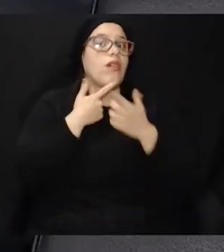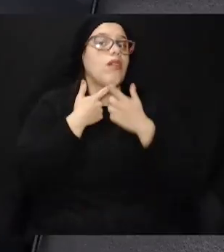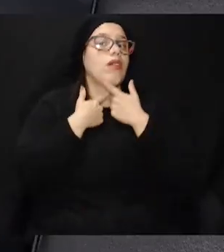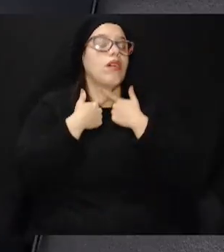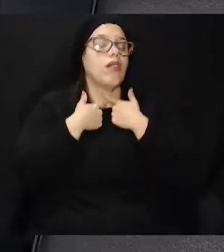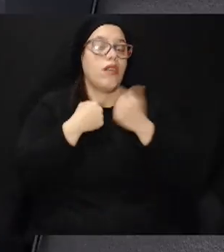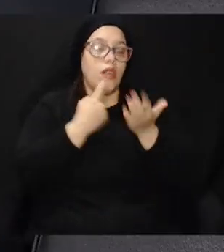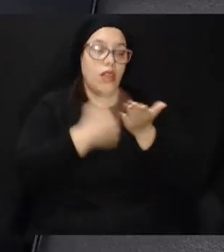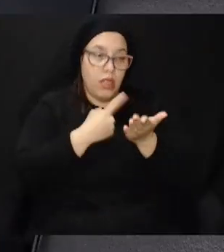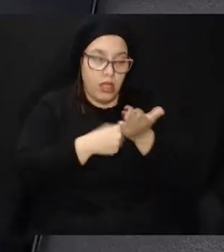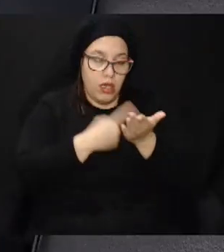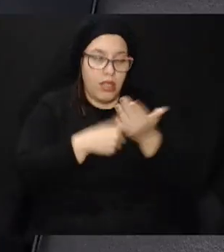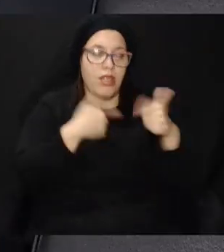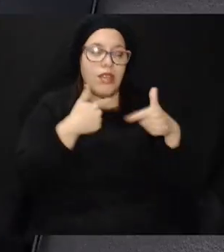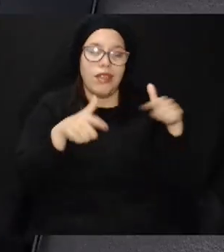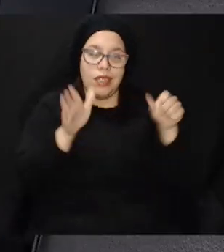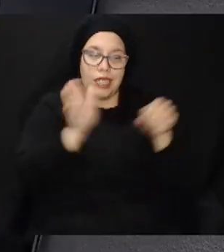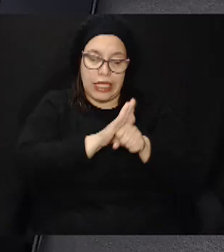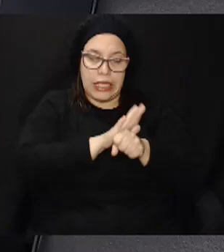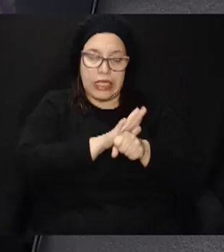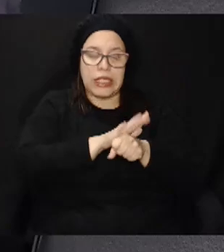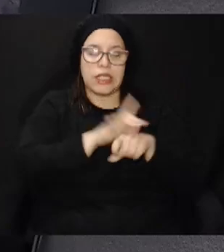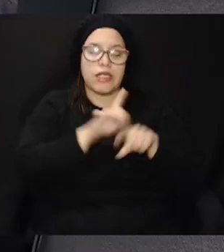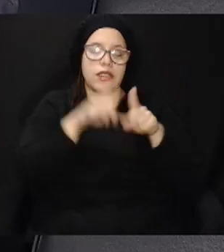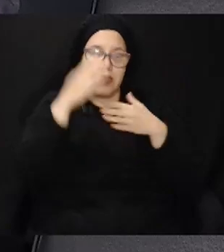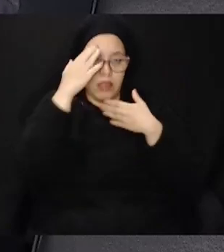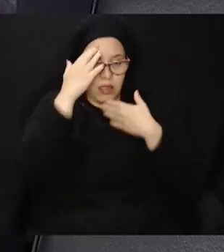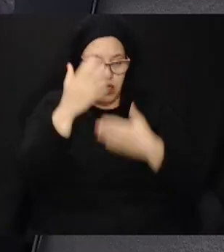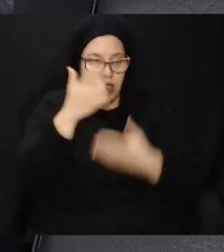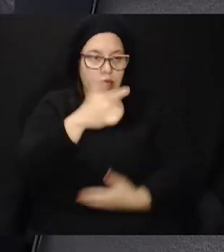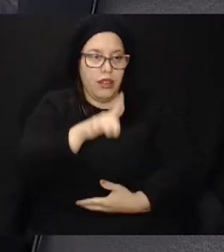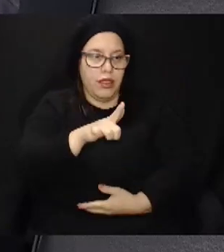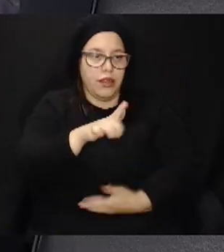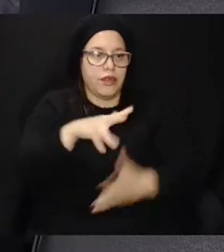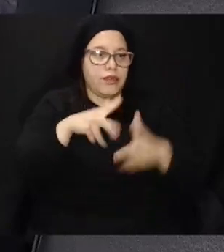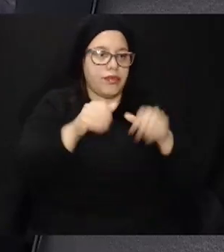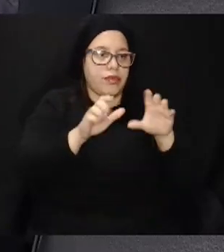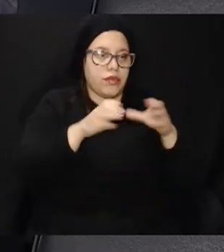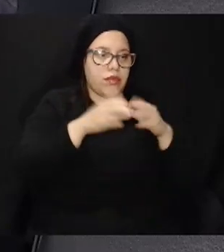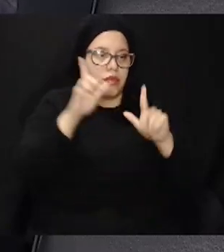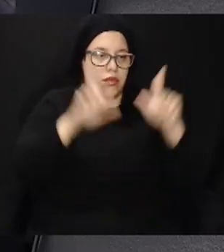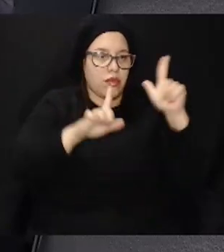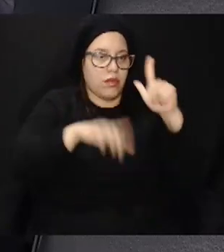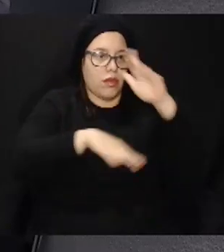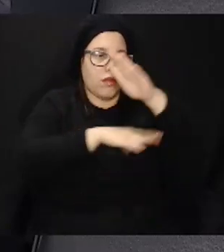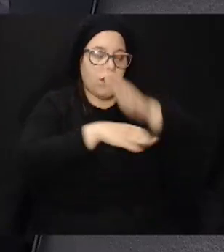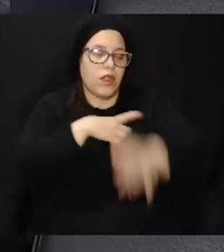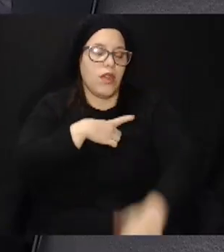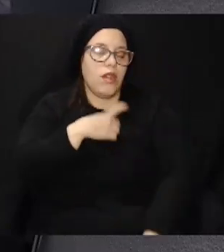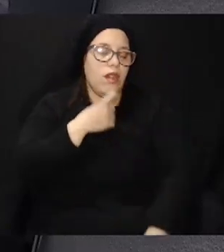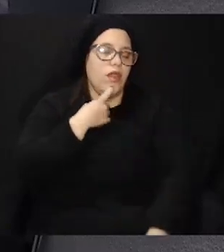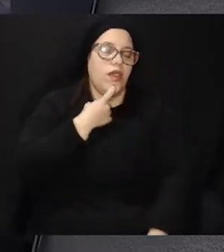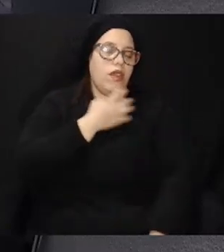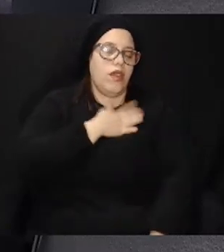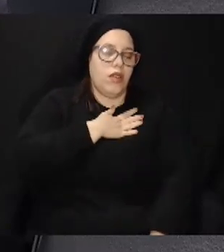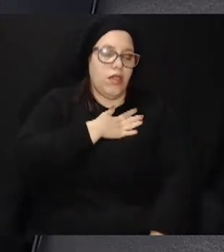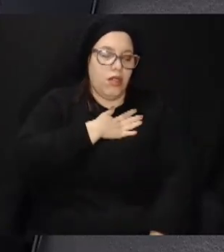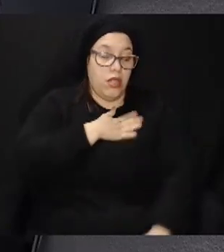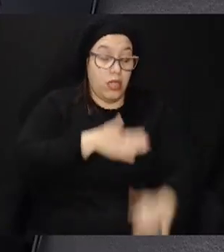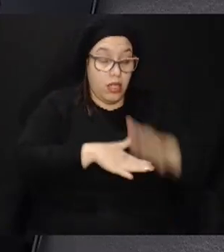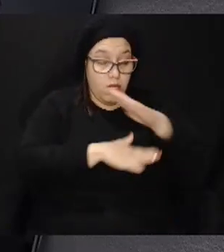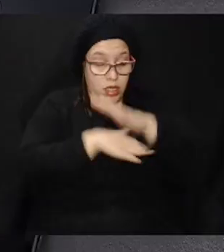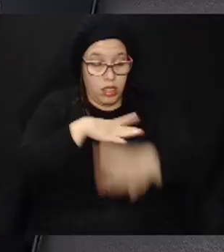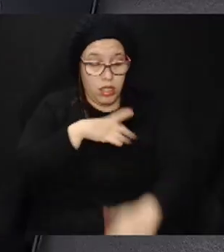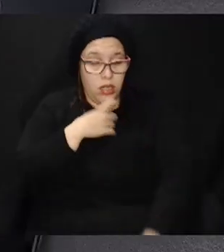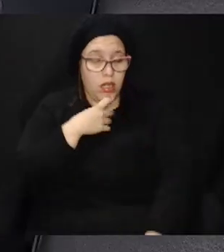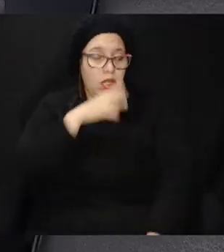trabalho, pela quantidade, mas agradecer mais uma vez a toda a equipe da TV Câmara, queridos da TV Câmara, da Câmara Municipal, os funcionários